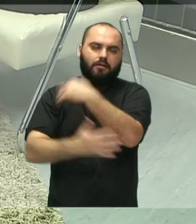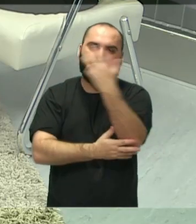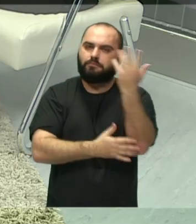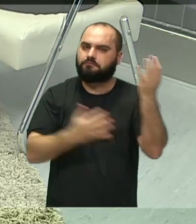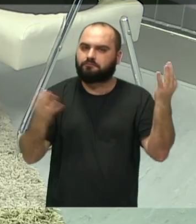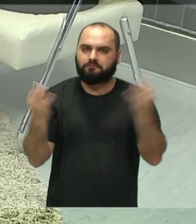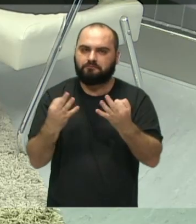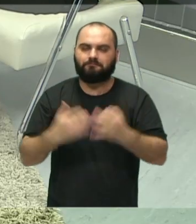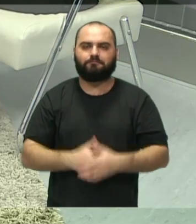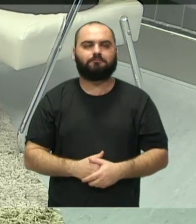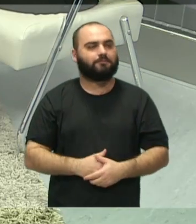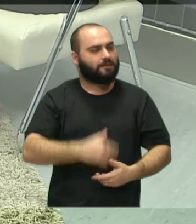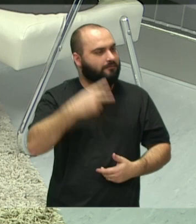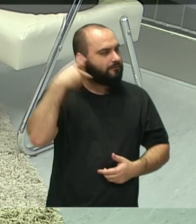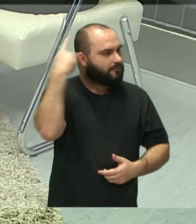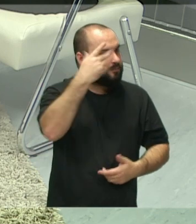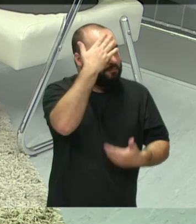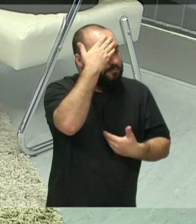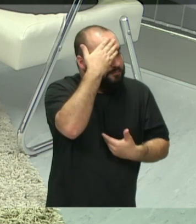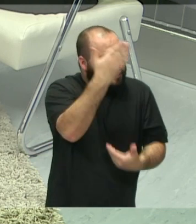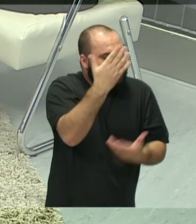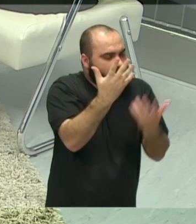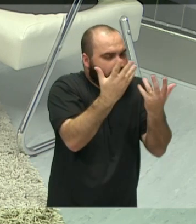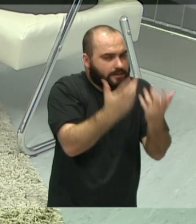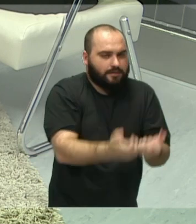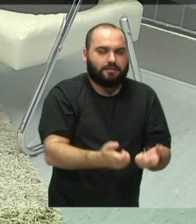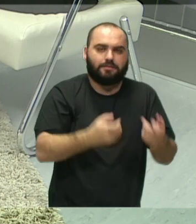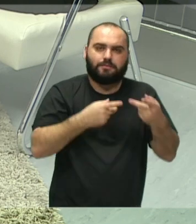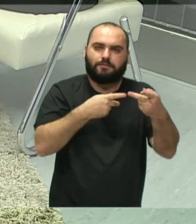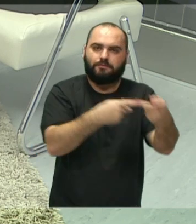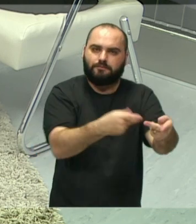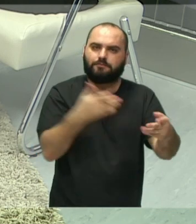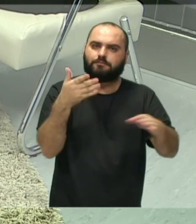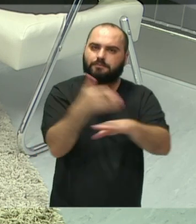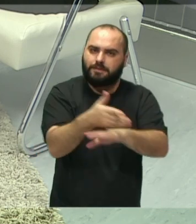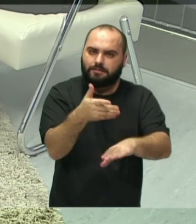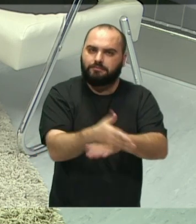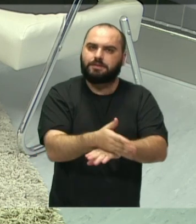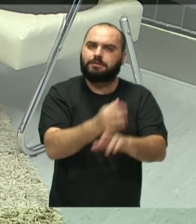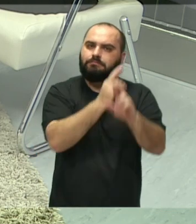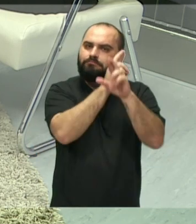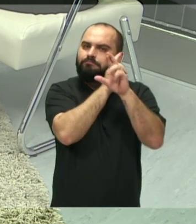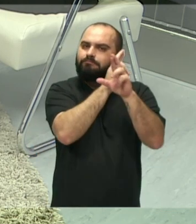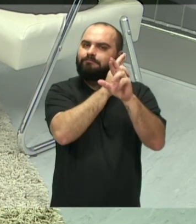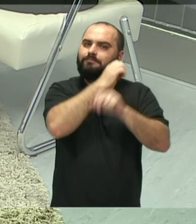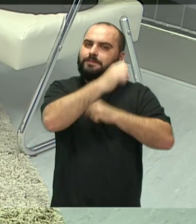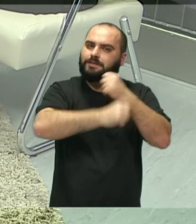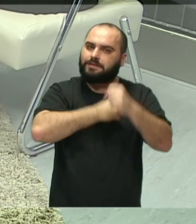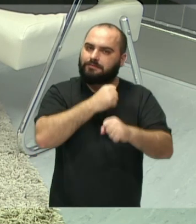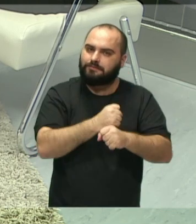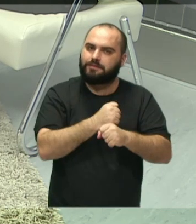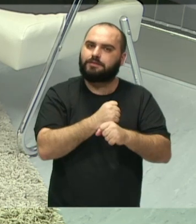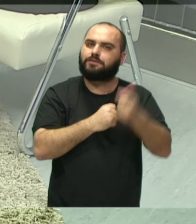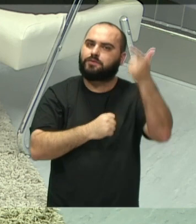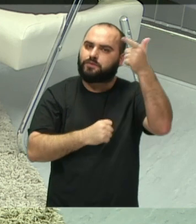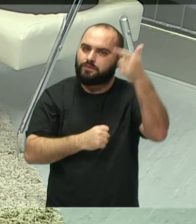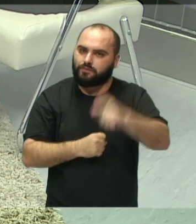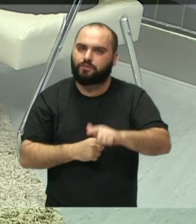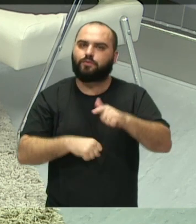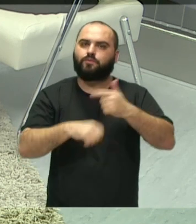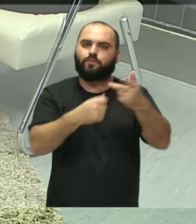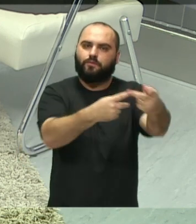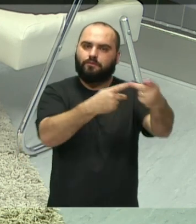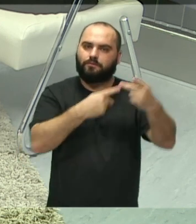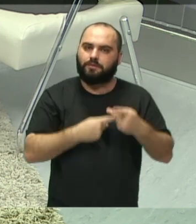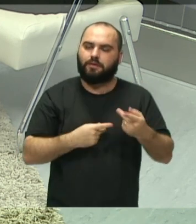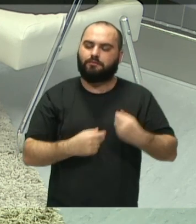Vereadora, muito obrigado por aceitar o convite, participar conosco. Esperamos no ano que vem que possamos convidar